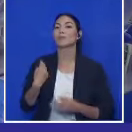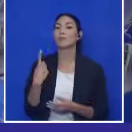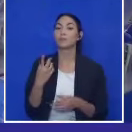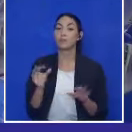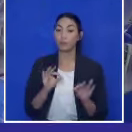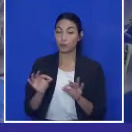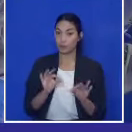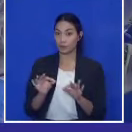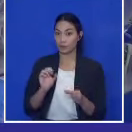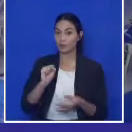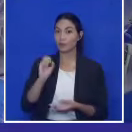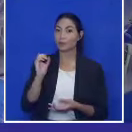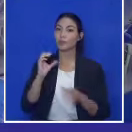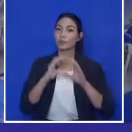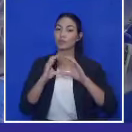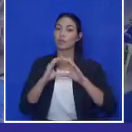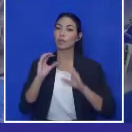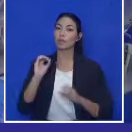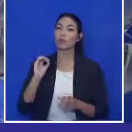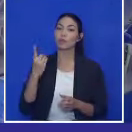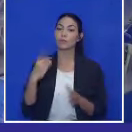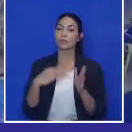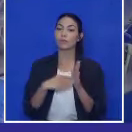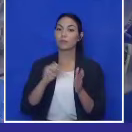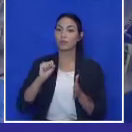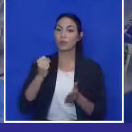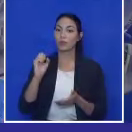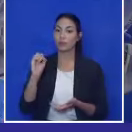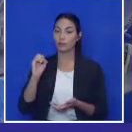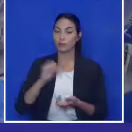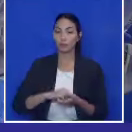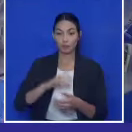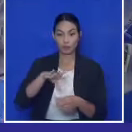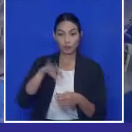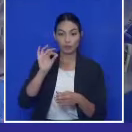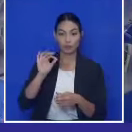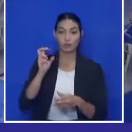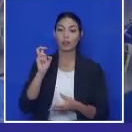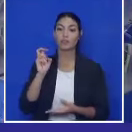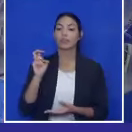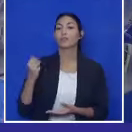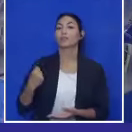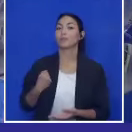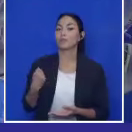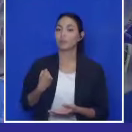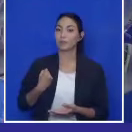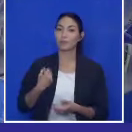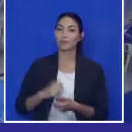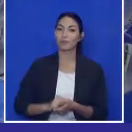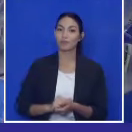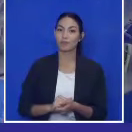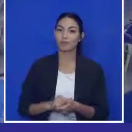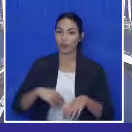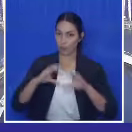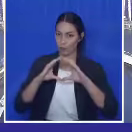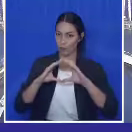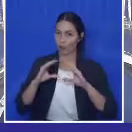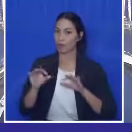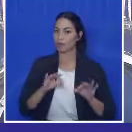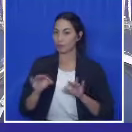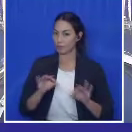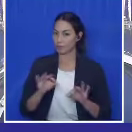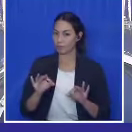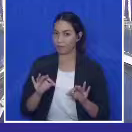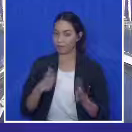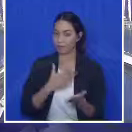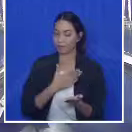foi carregado com 80 bolas numeradas de 01 a 80 e serão sorteados 5 números. Então, bolas